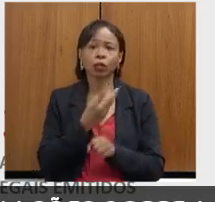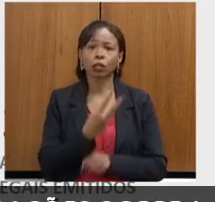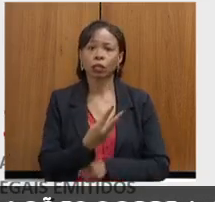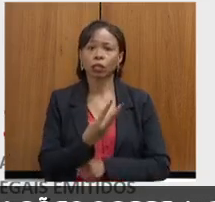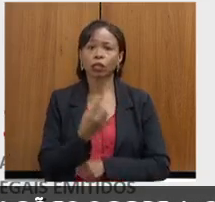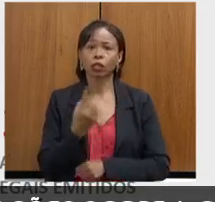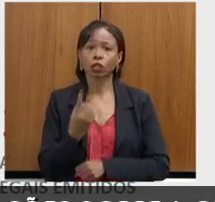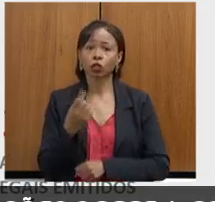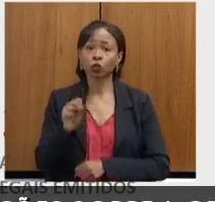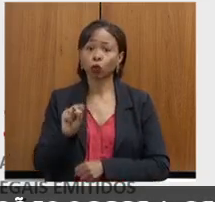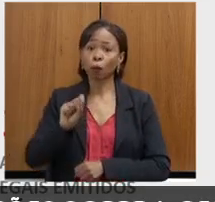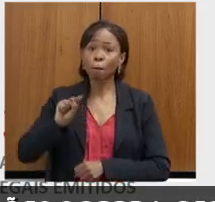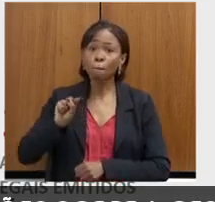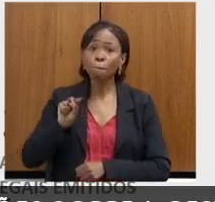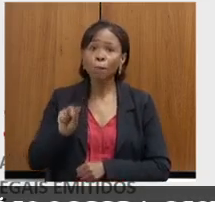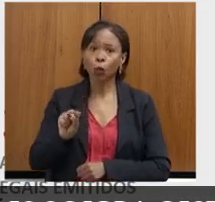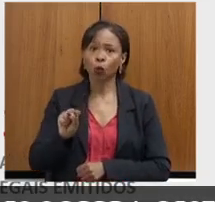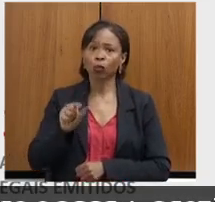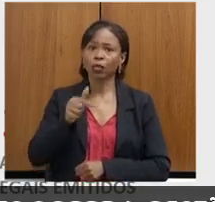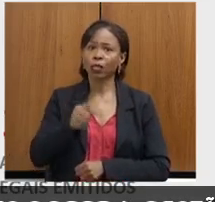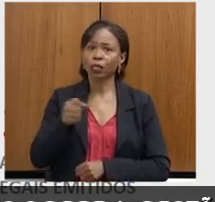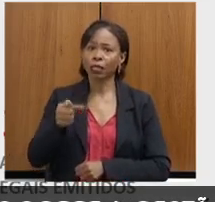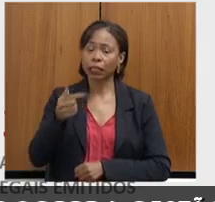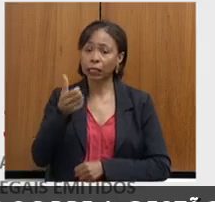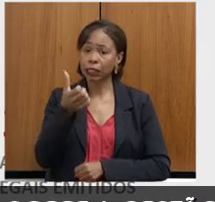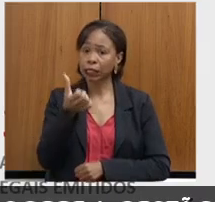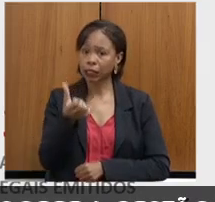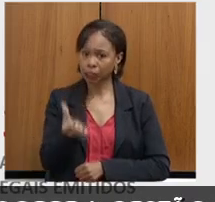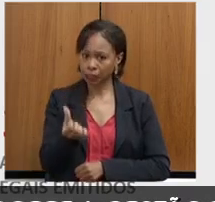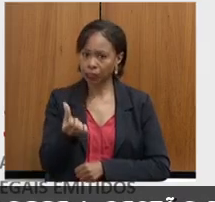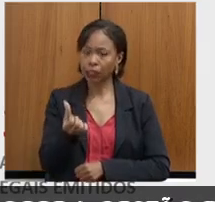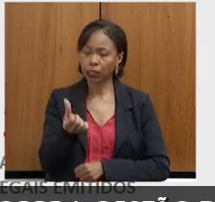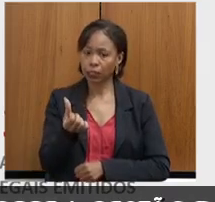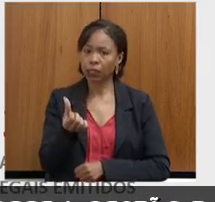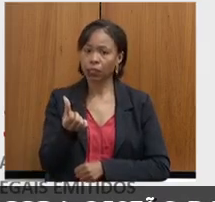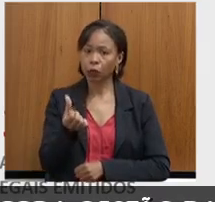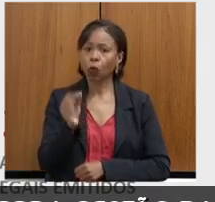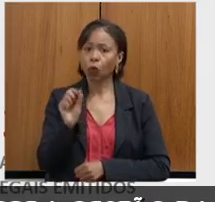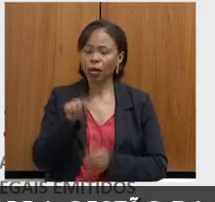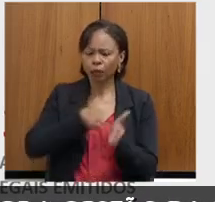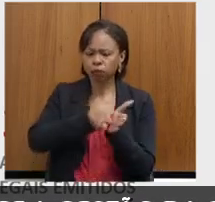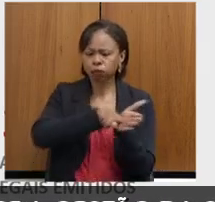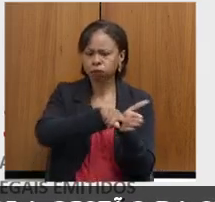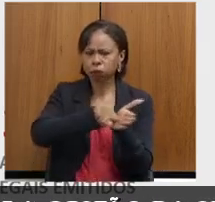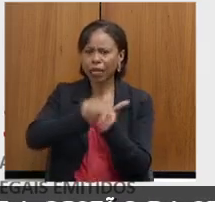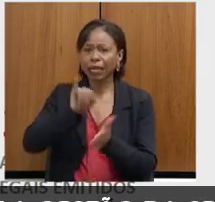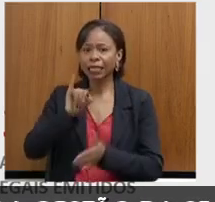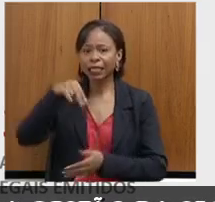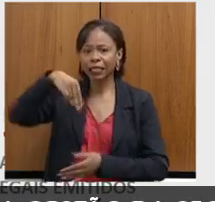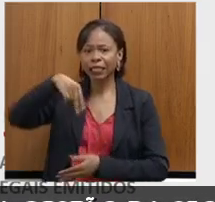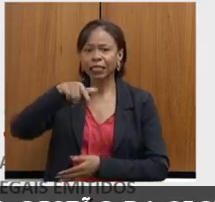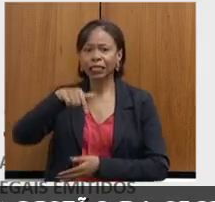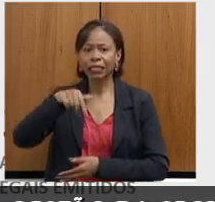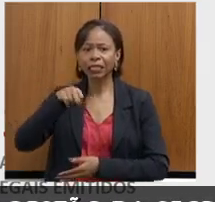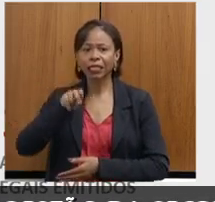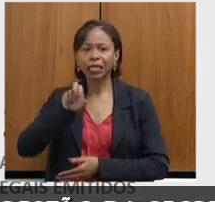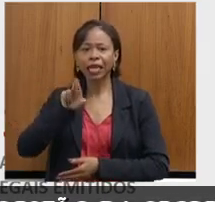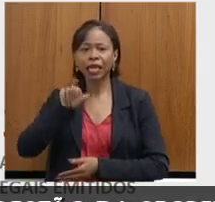318 mil e setecentos e setenta e seis inquéritos para